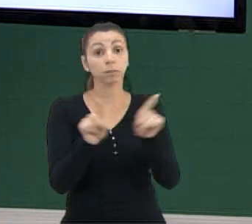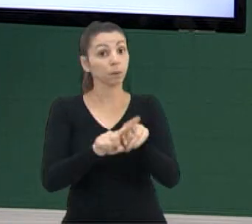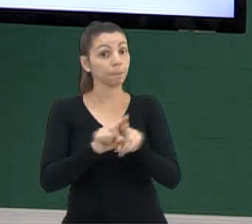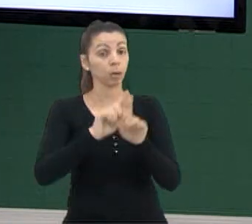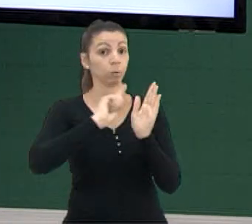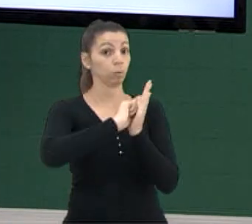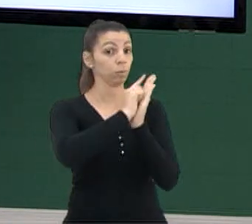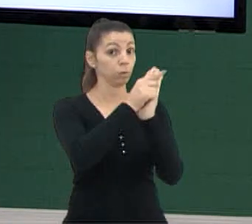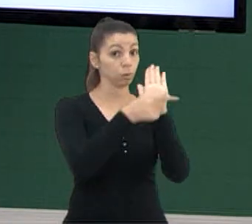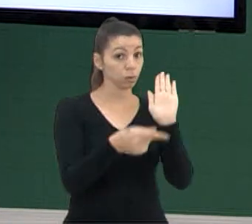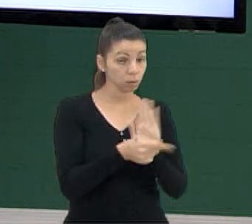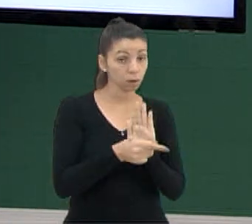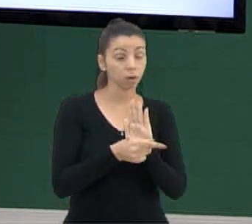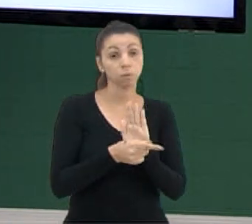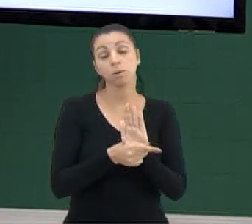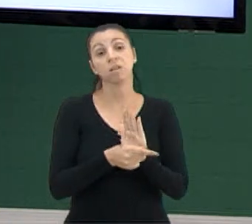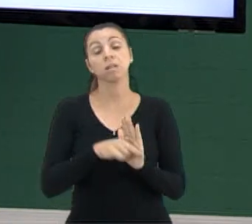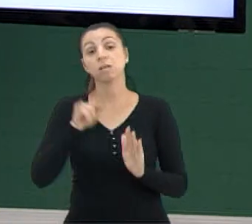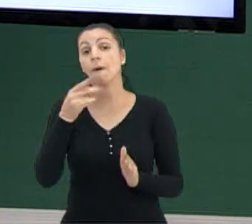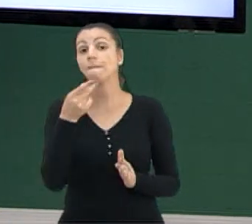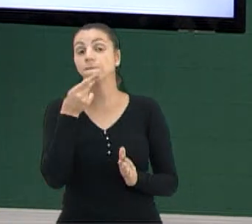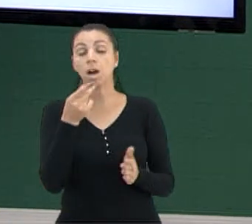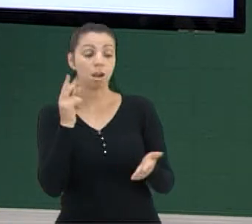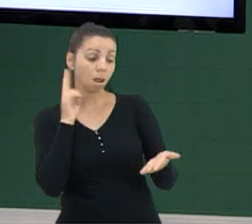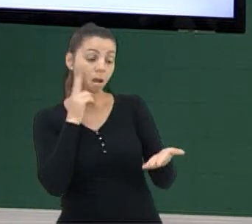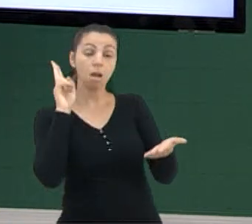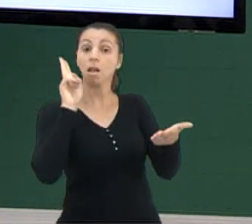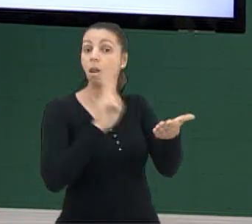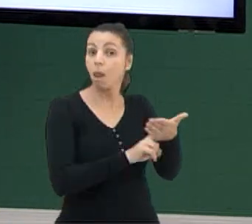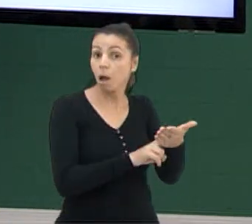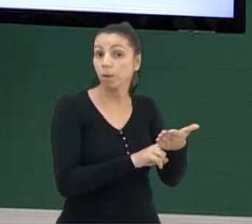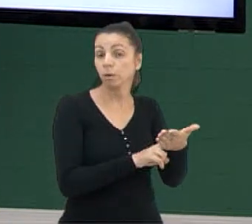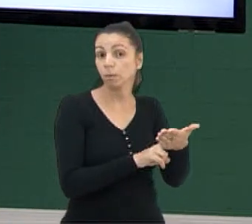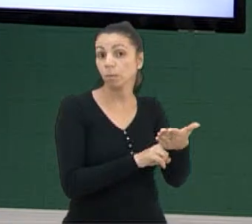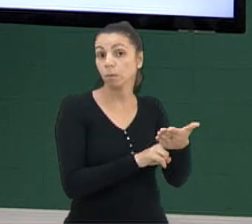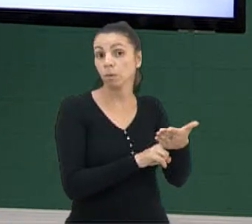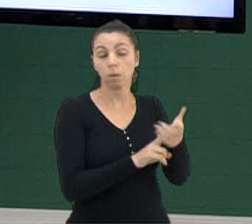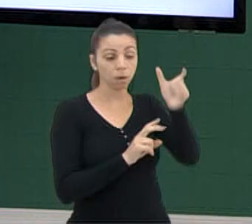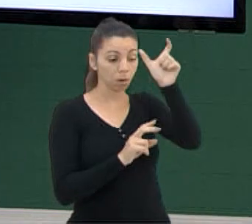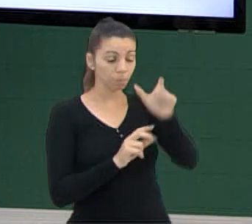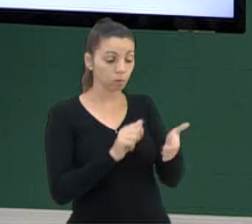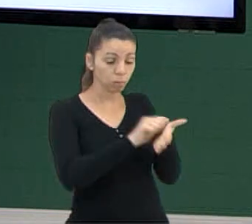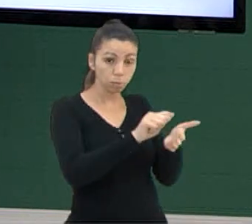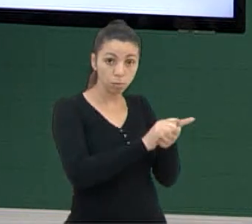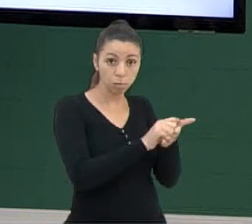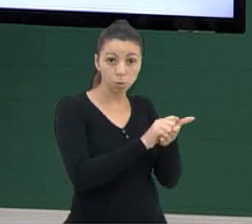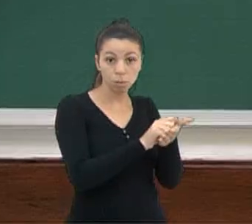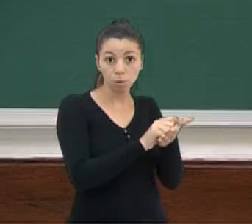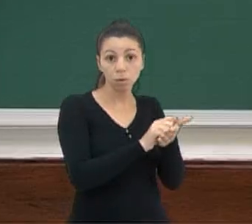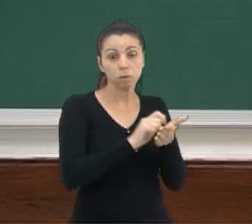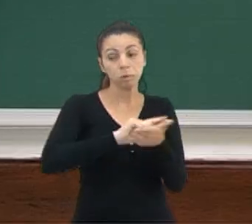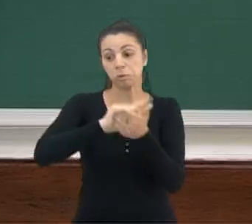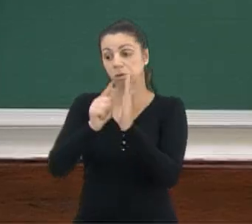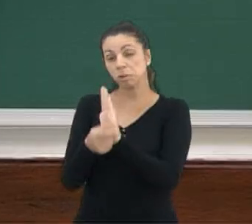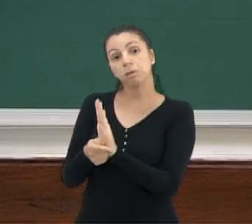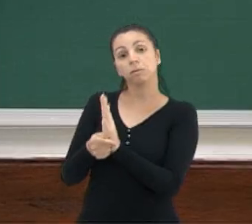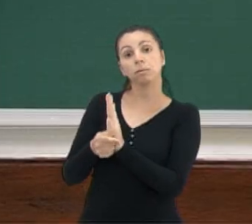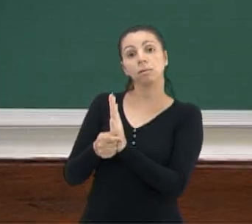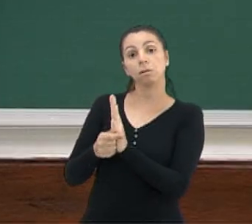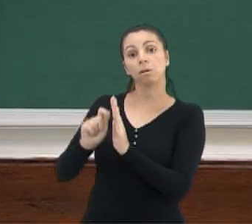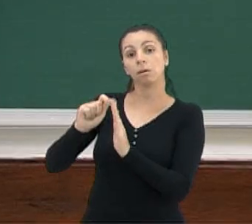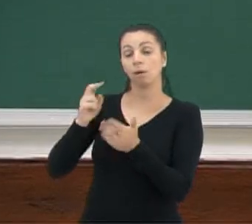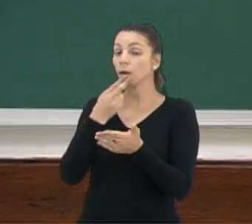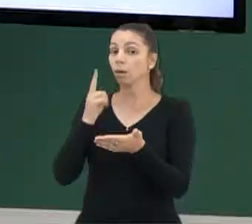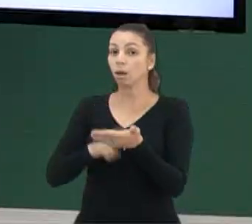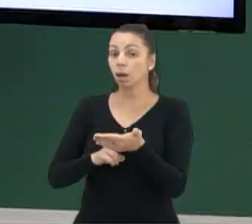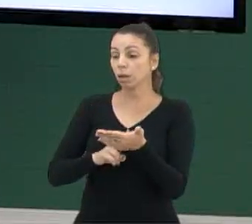né? Se eu falo uma coisa, se eu falo carta do leitor, eu estou me referindo a um gênero. Se eu falo carta ao leitor, eu estou me referindo a outro